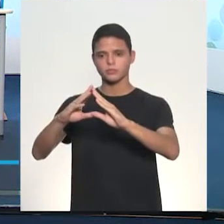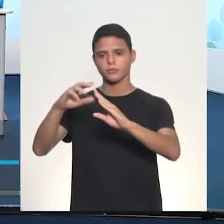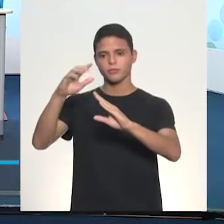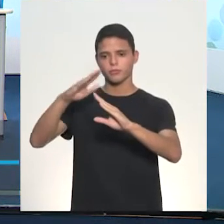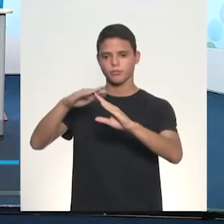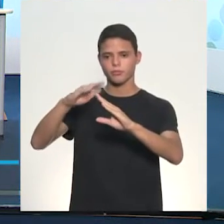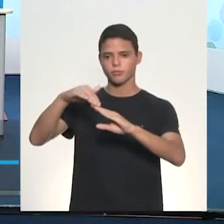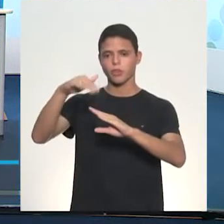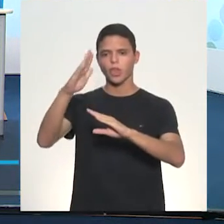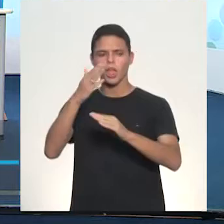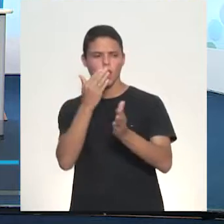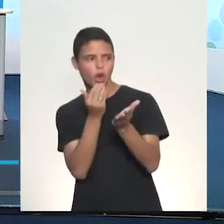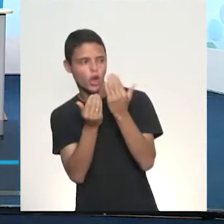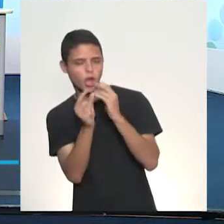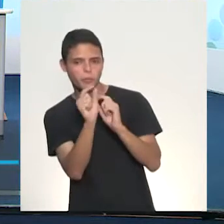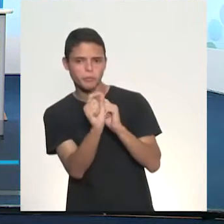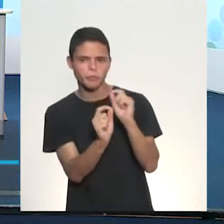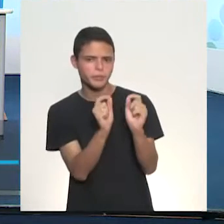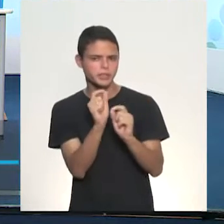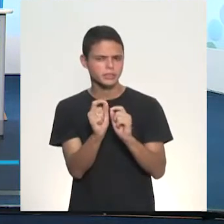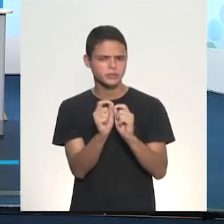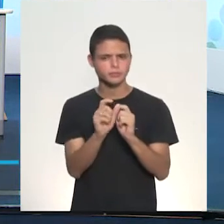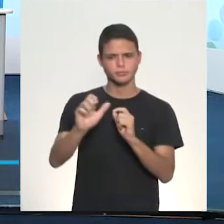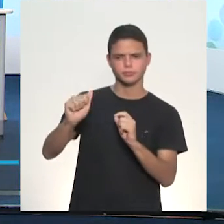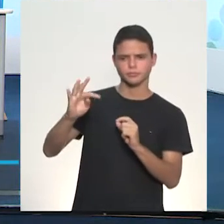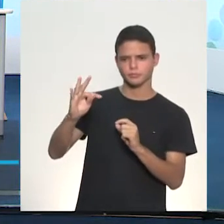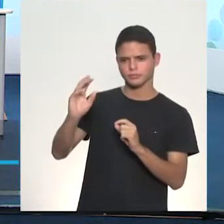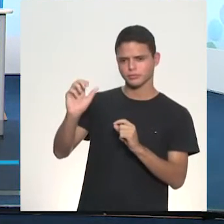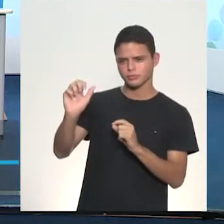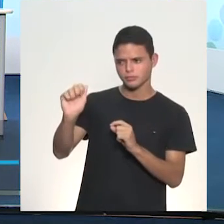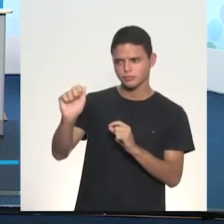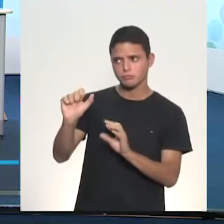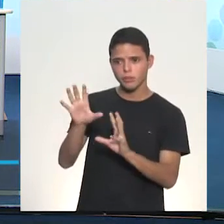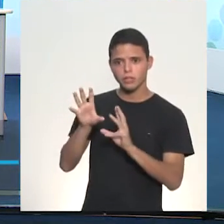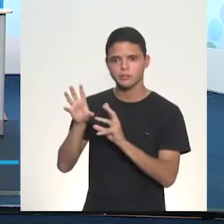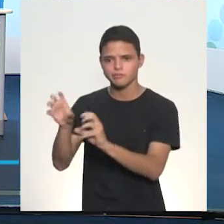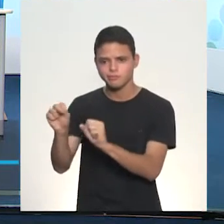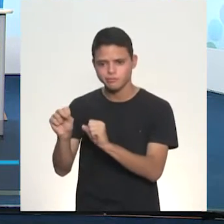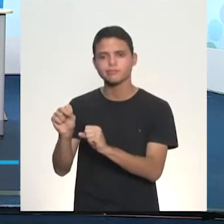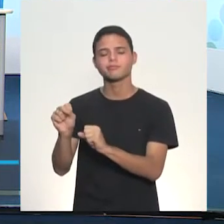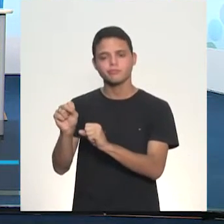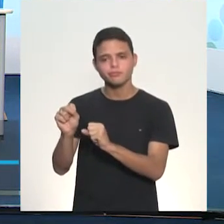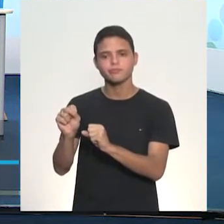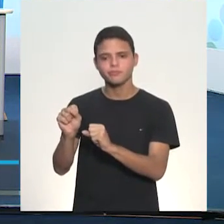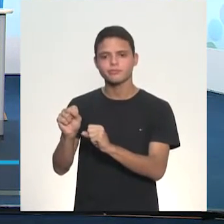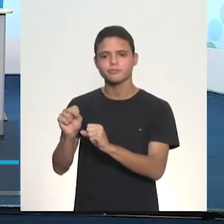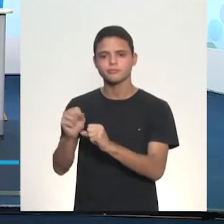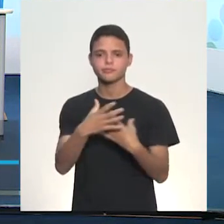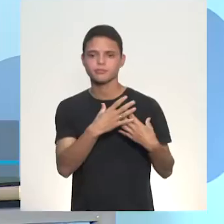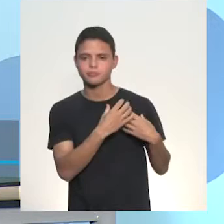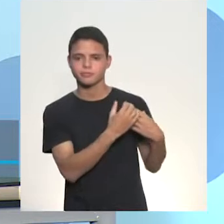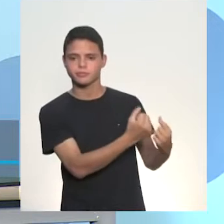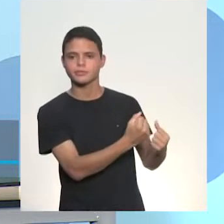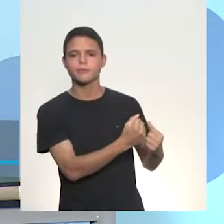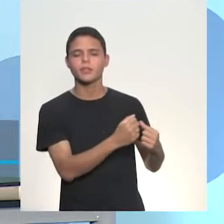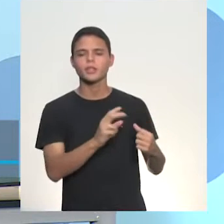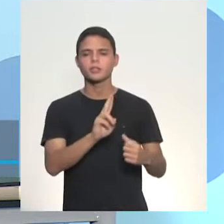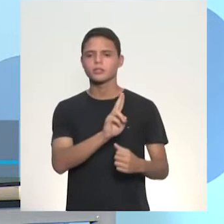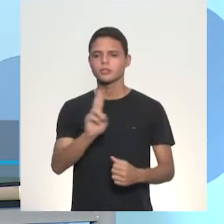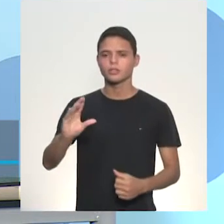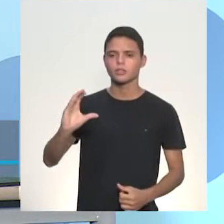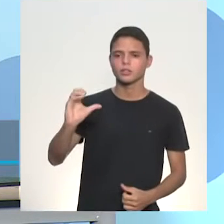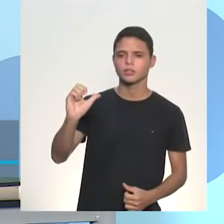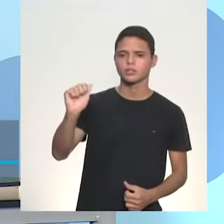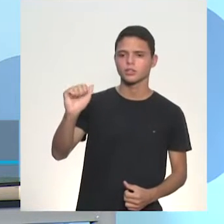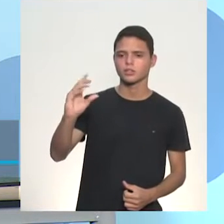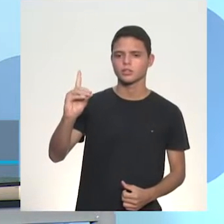predador de quem. A anta está mais para presa do que para predadora, né? Exato. De certa forma. O nome cadeia, o